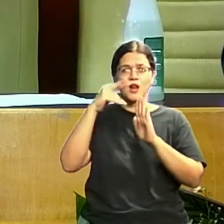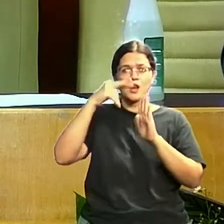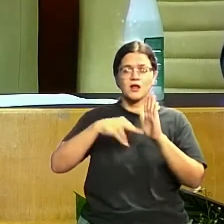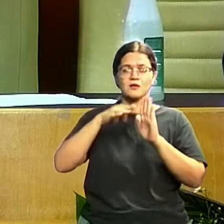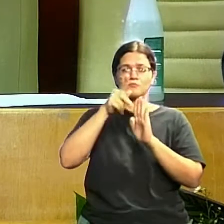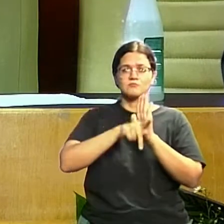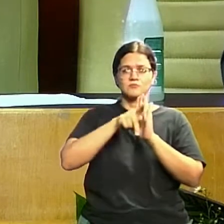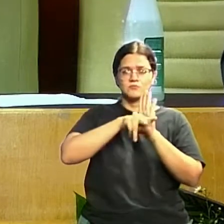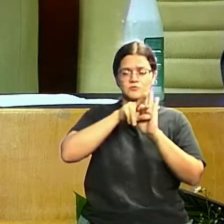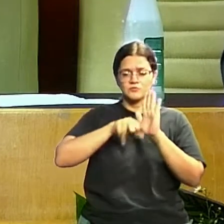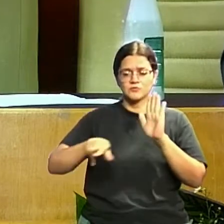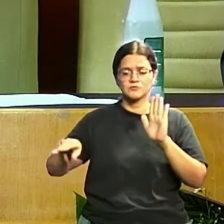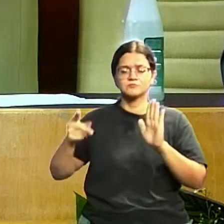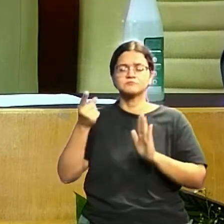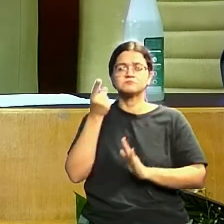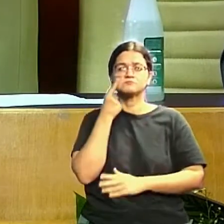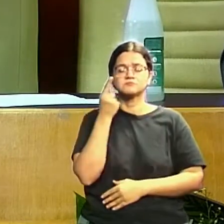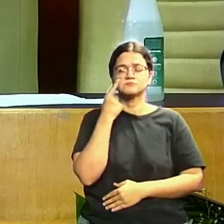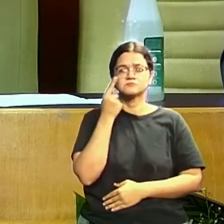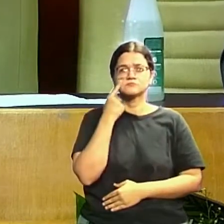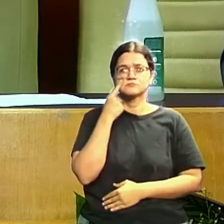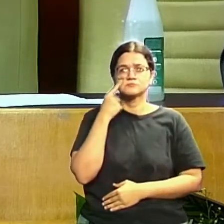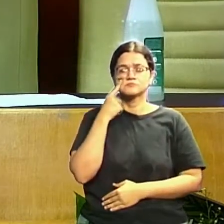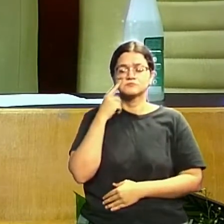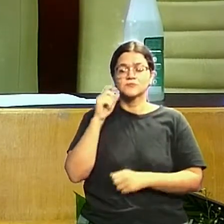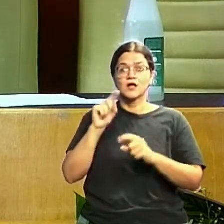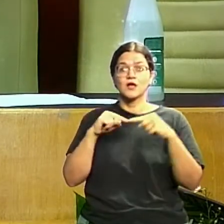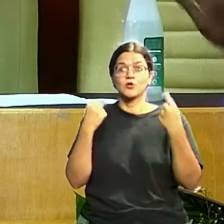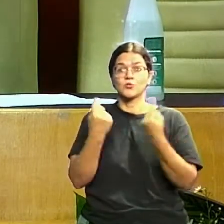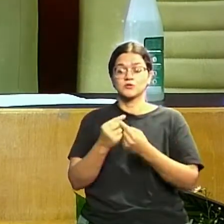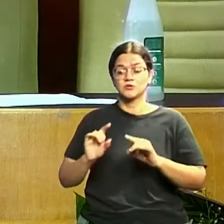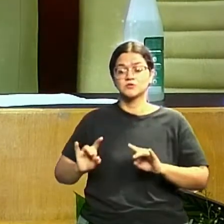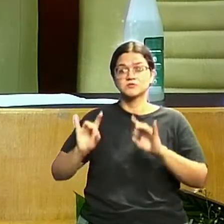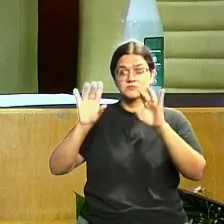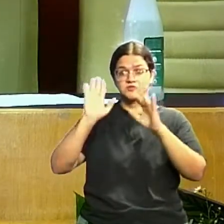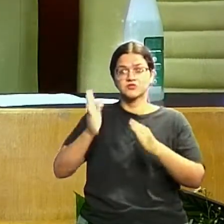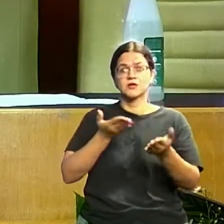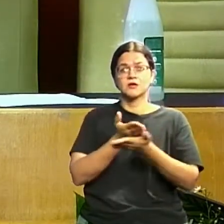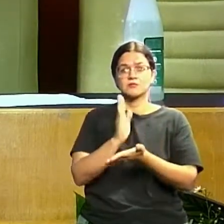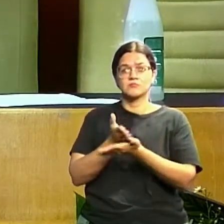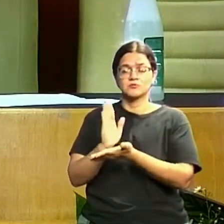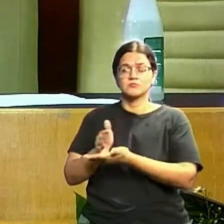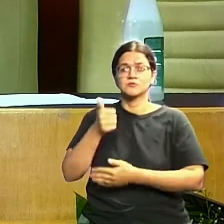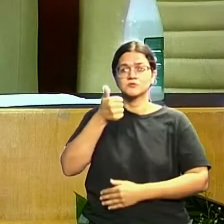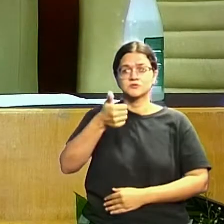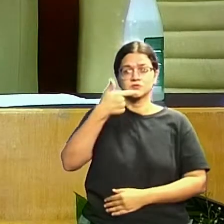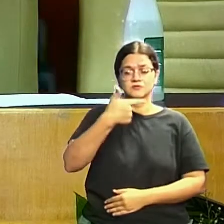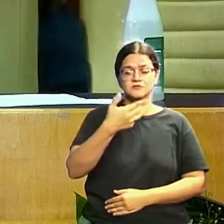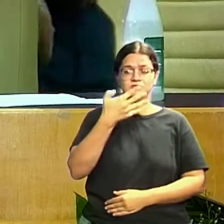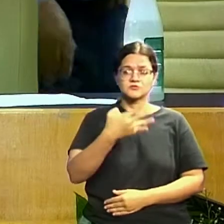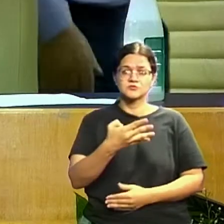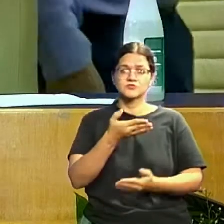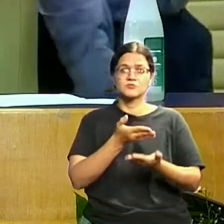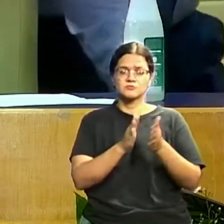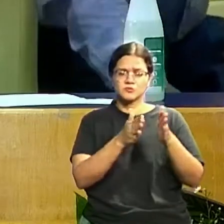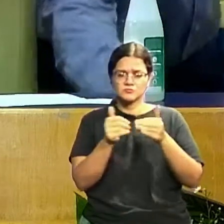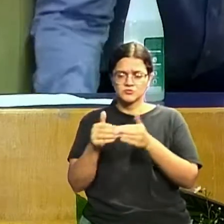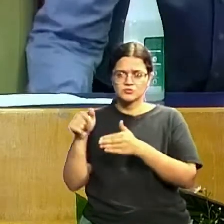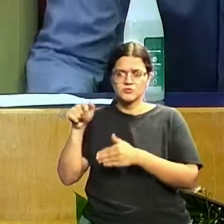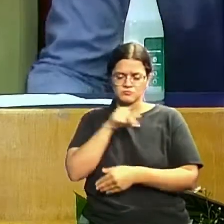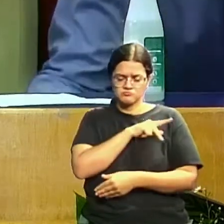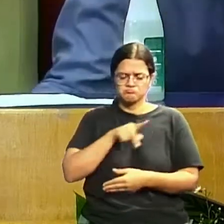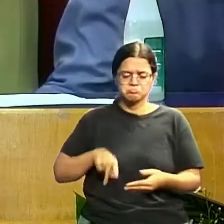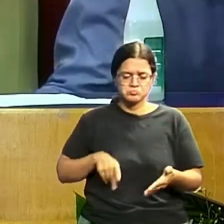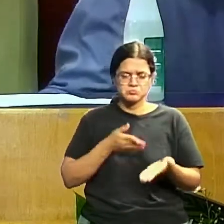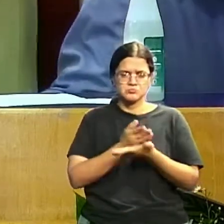do dia. Considerando a sessão especial, foram aprovados 124 requerimentos de plano pelo presidente, de